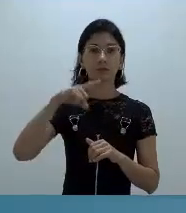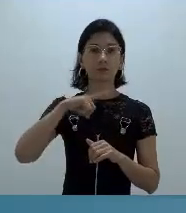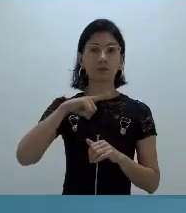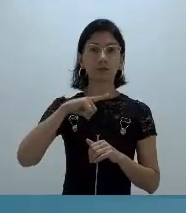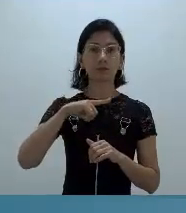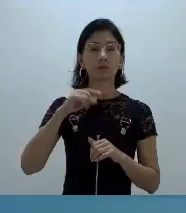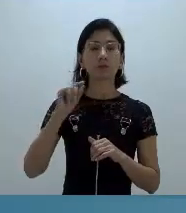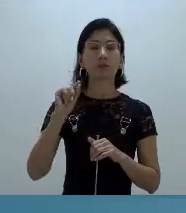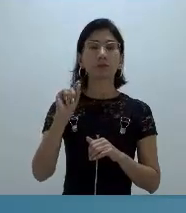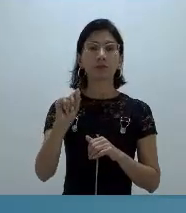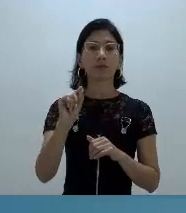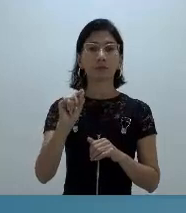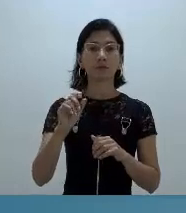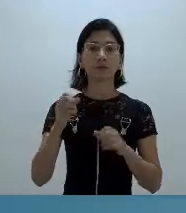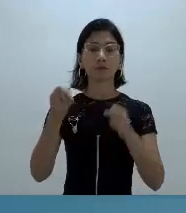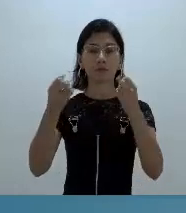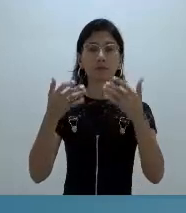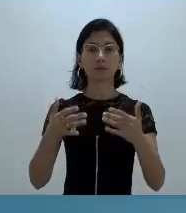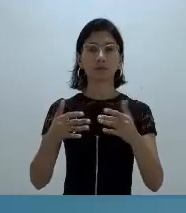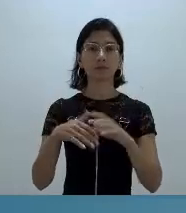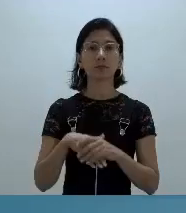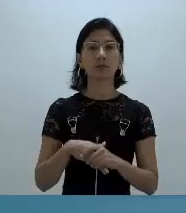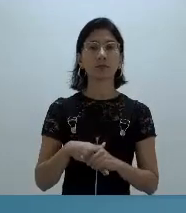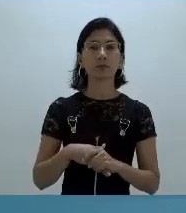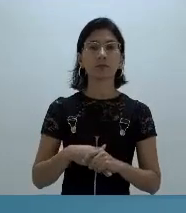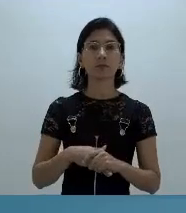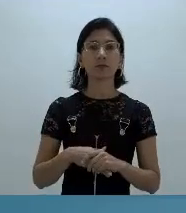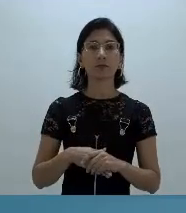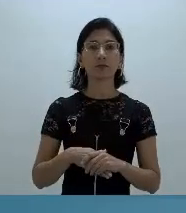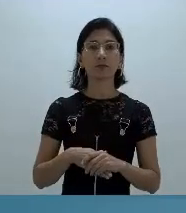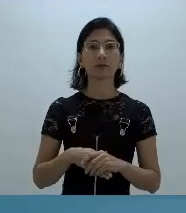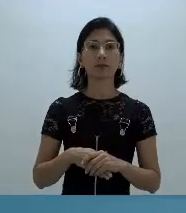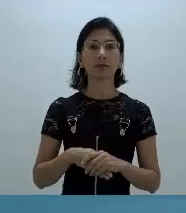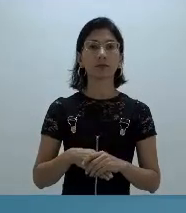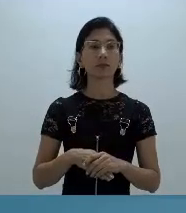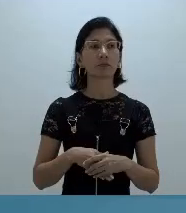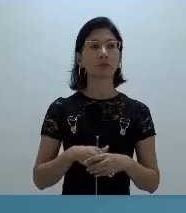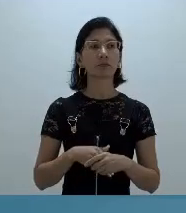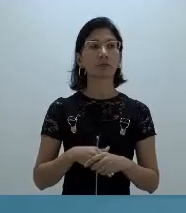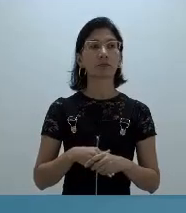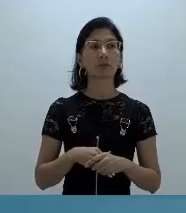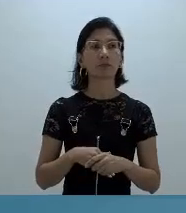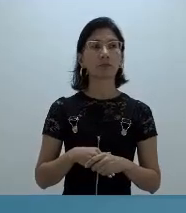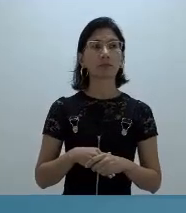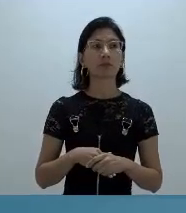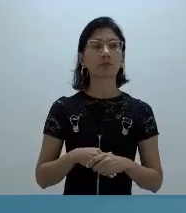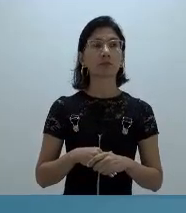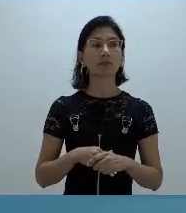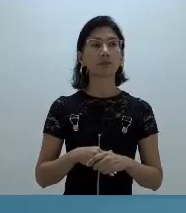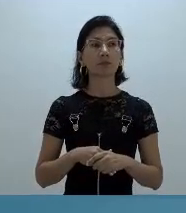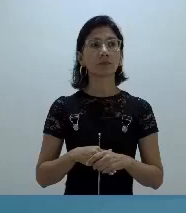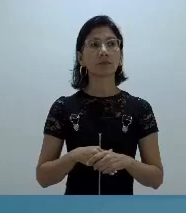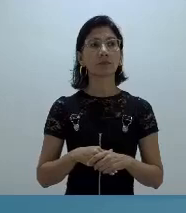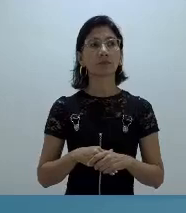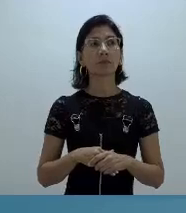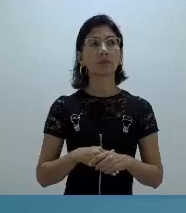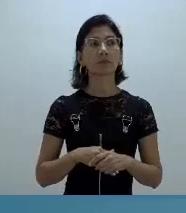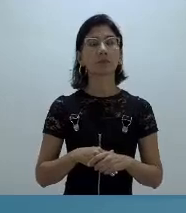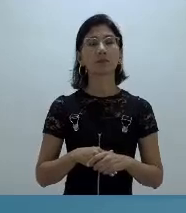o seguinte, onde se consta essa afirmativa. E também, no recurso